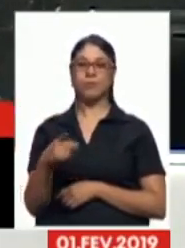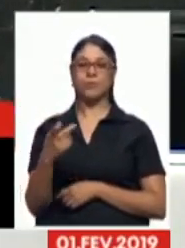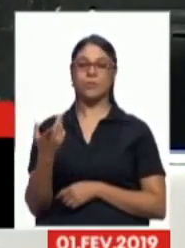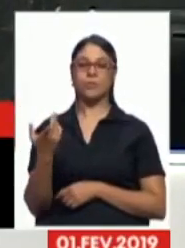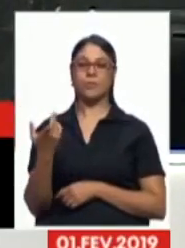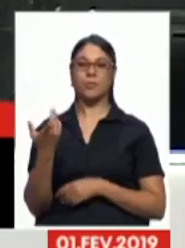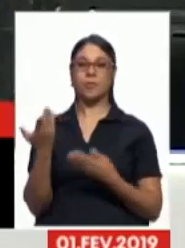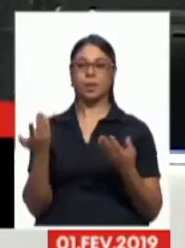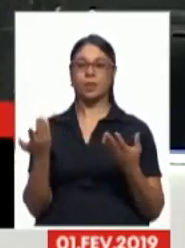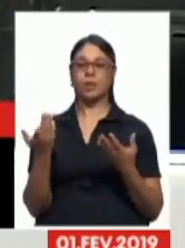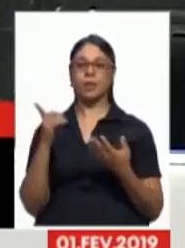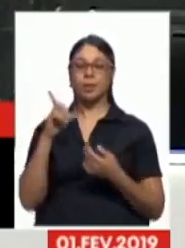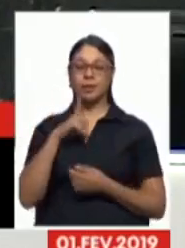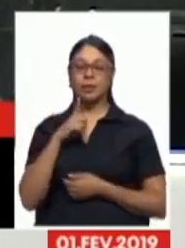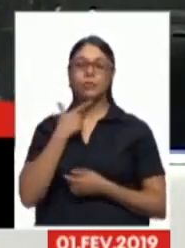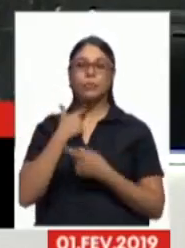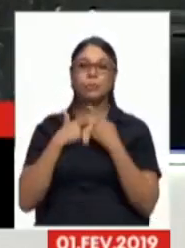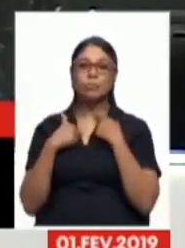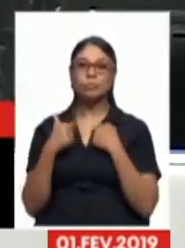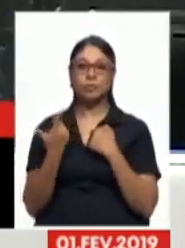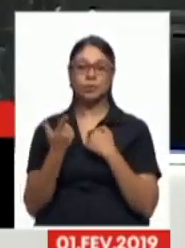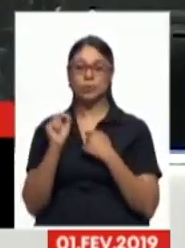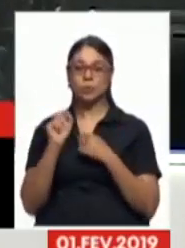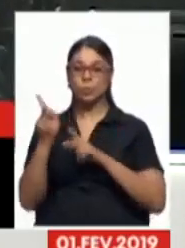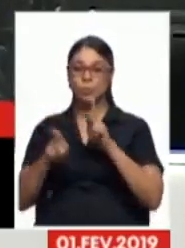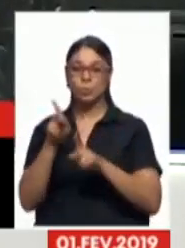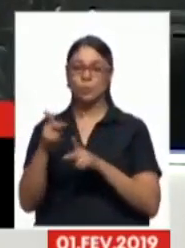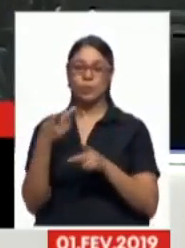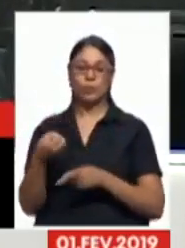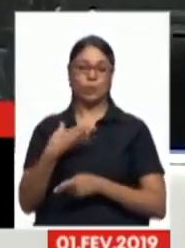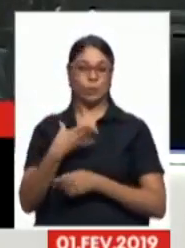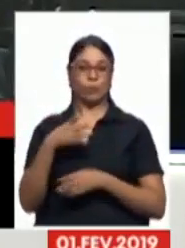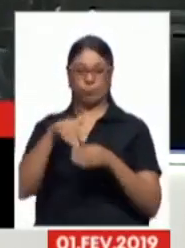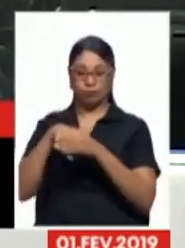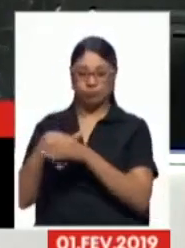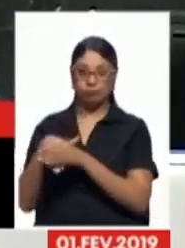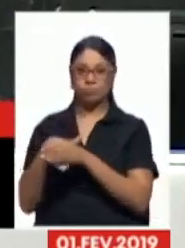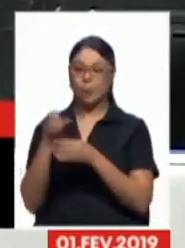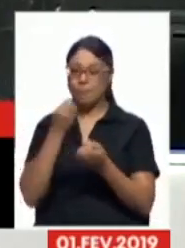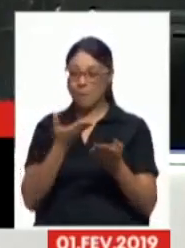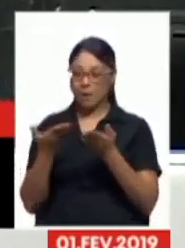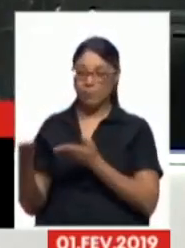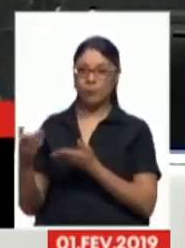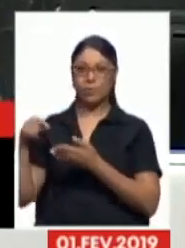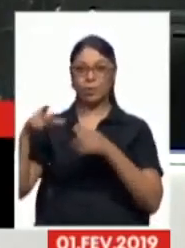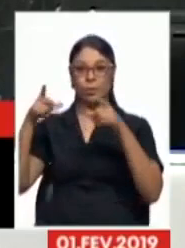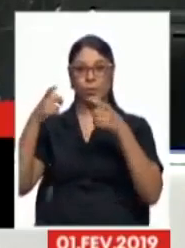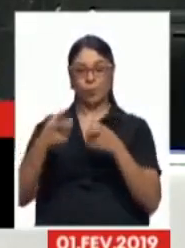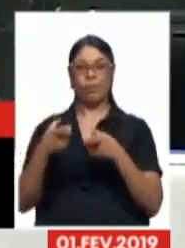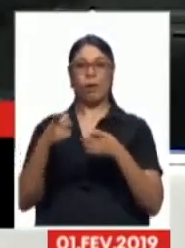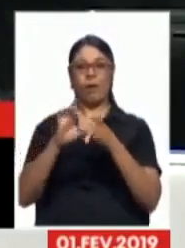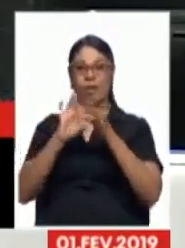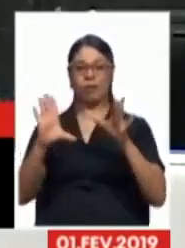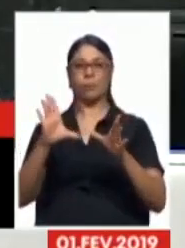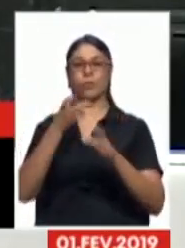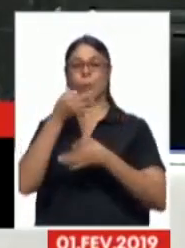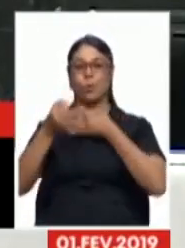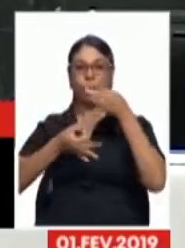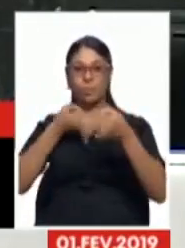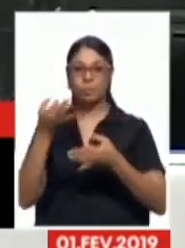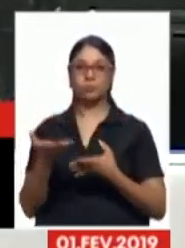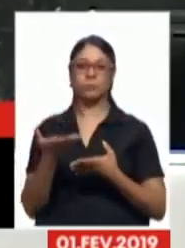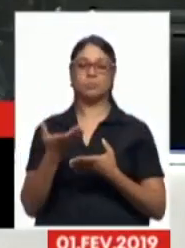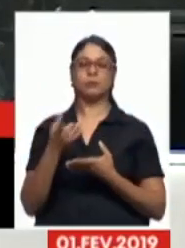vontade incontestável das urnas. Sejam muito bem-vindos à Casa da Democracia. Ao presidente